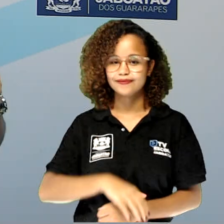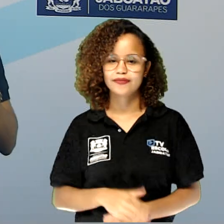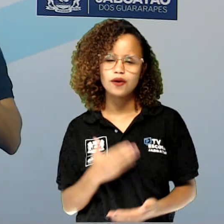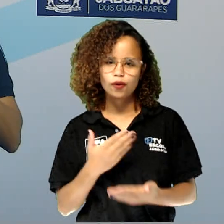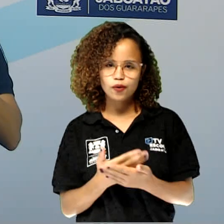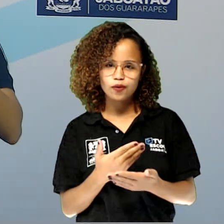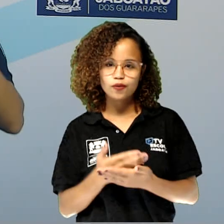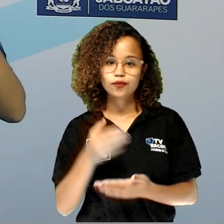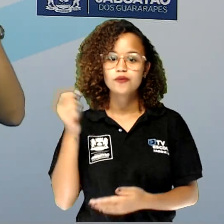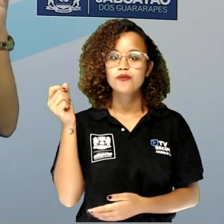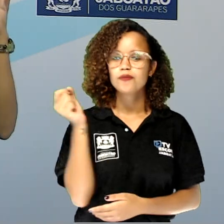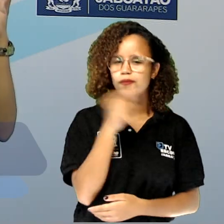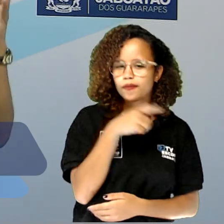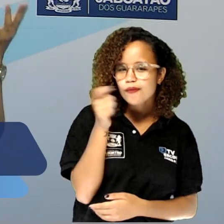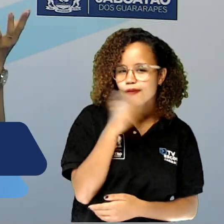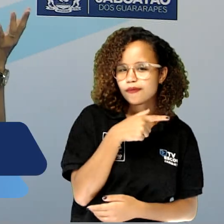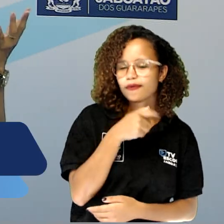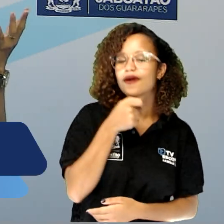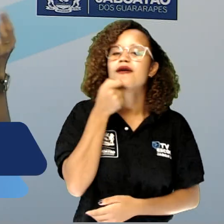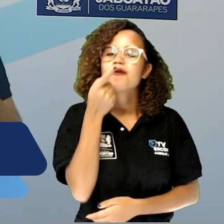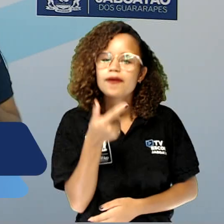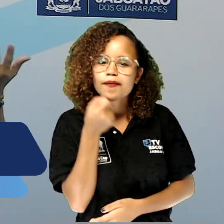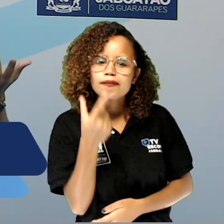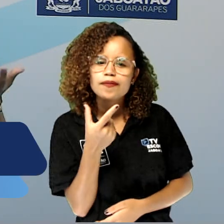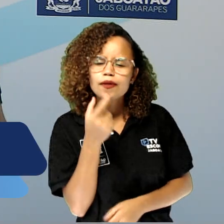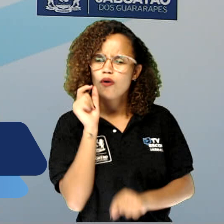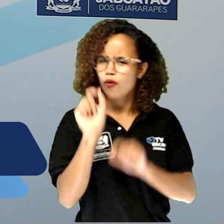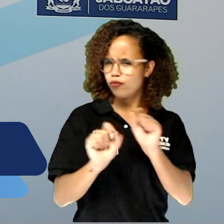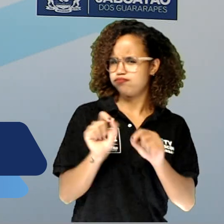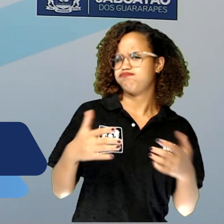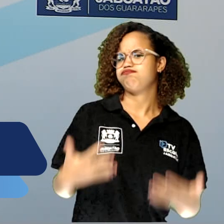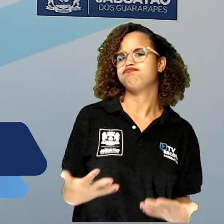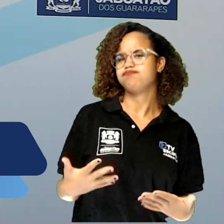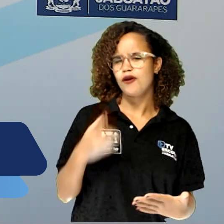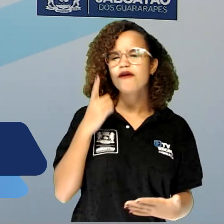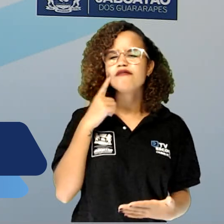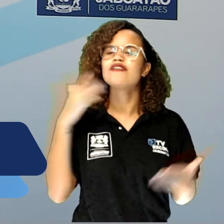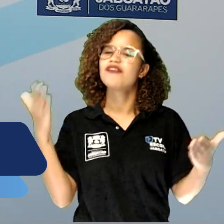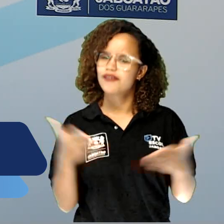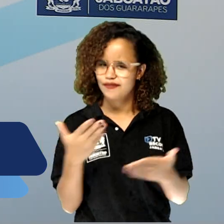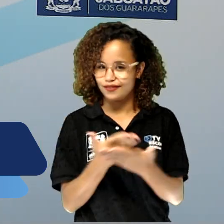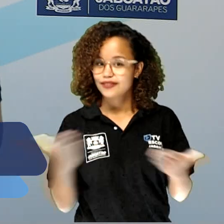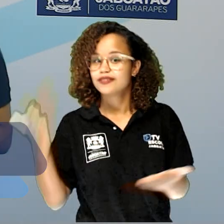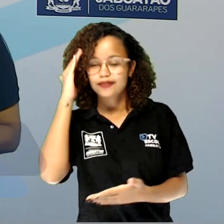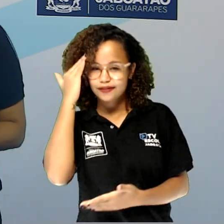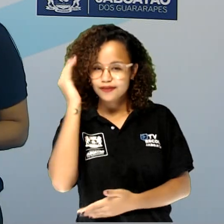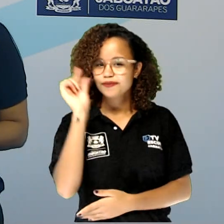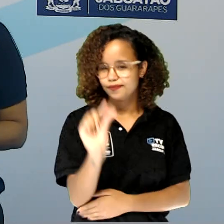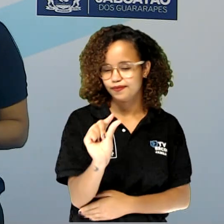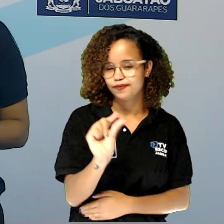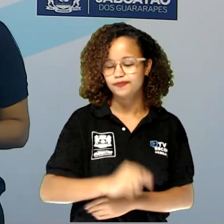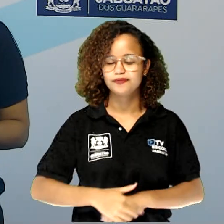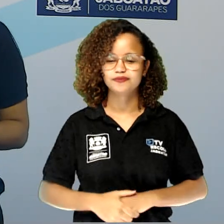hoje vai ser uma grande piada, anedota. Que isso, professora? Vamos ver agora que vocês vão entender um pouquinho.